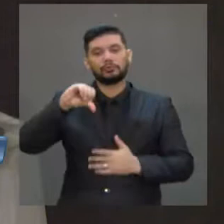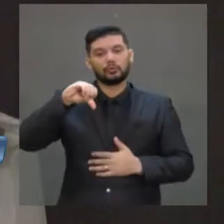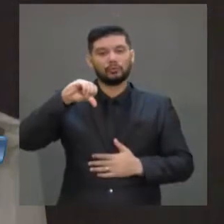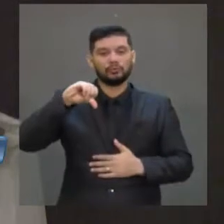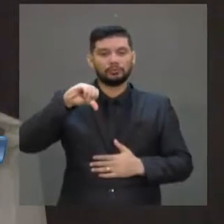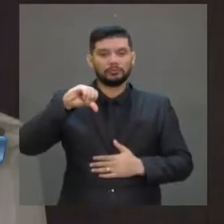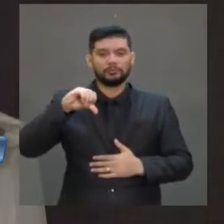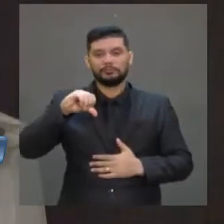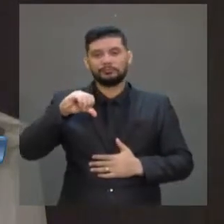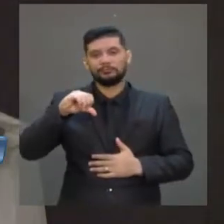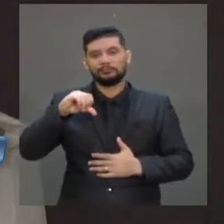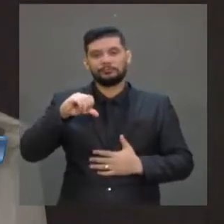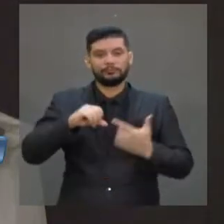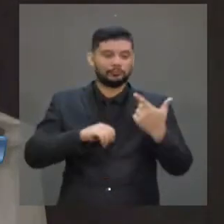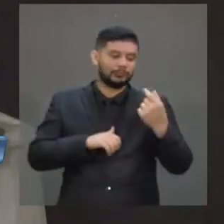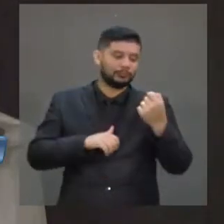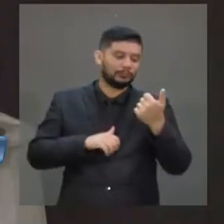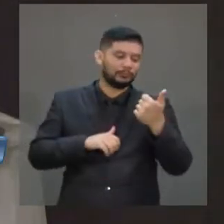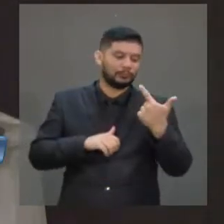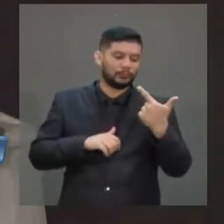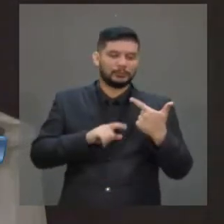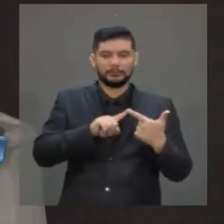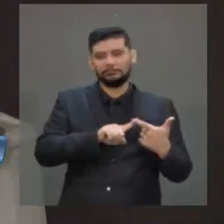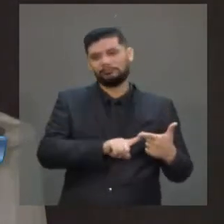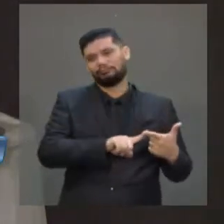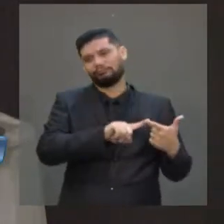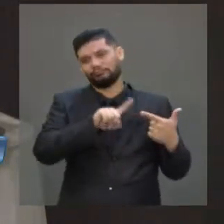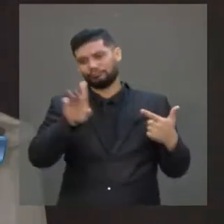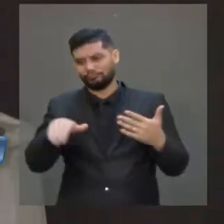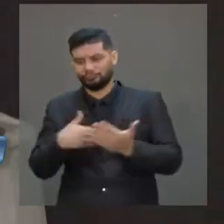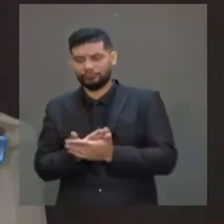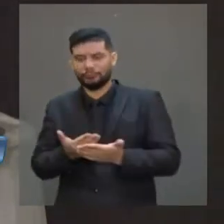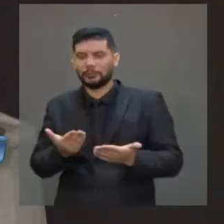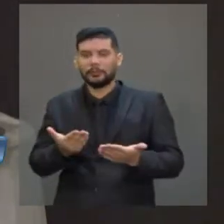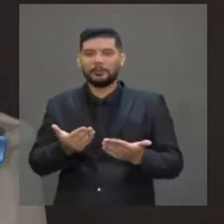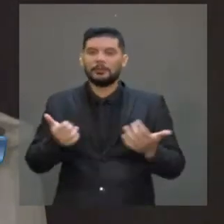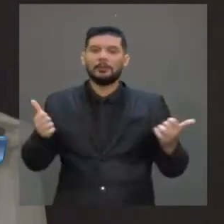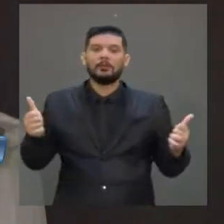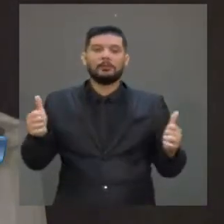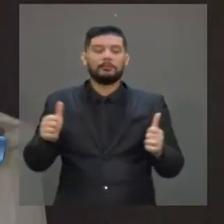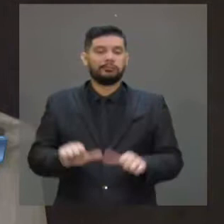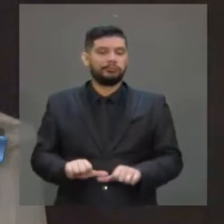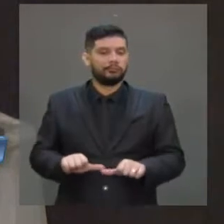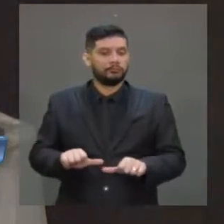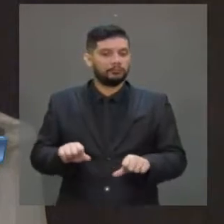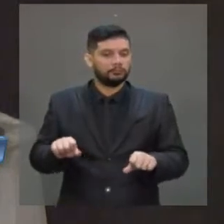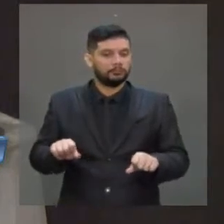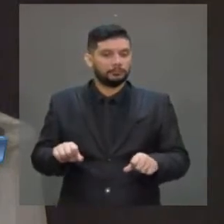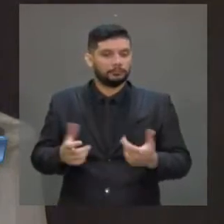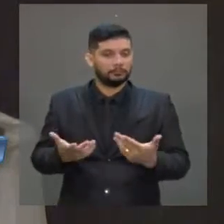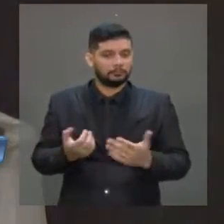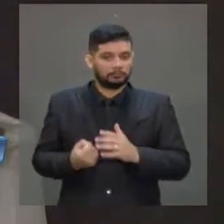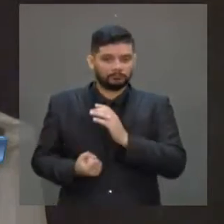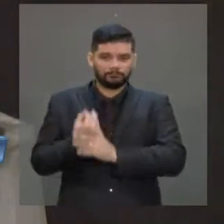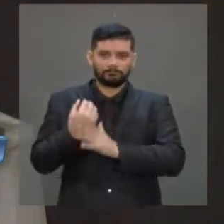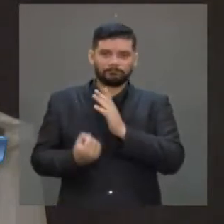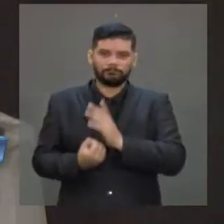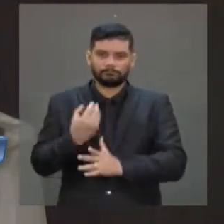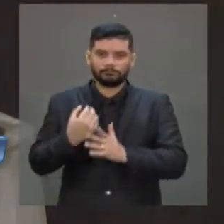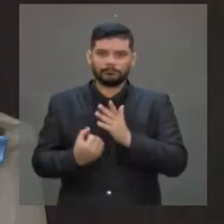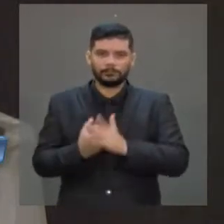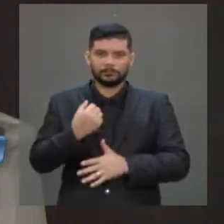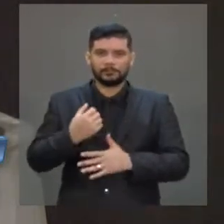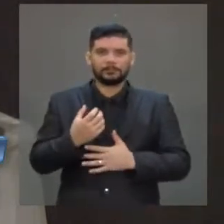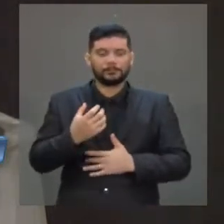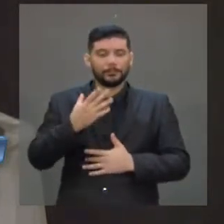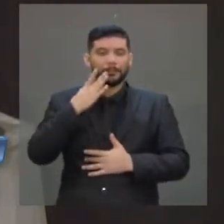da seca de 2012 em diante, houve uma quebra da produção melinífera, a produção